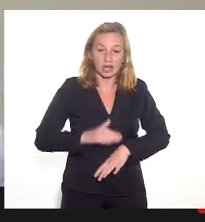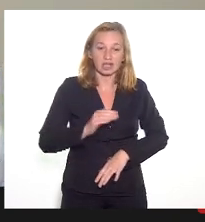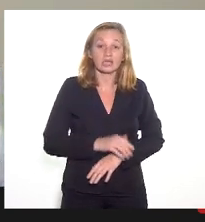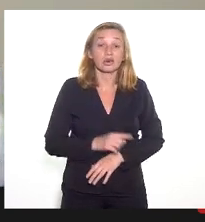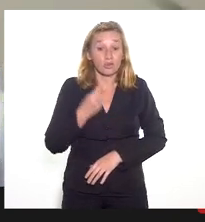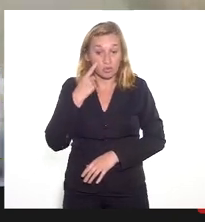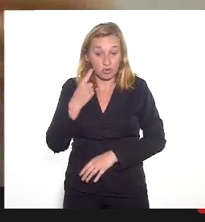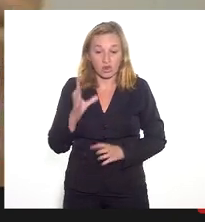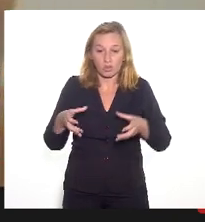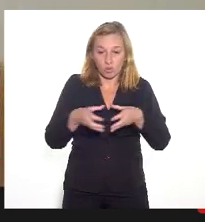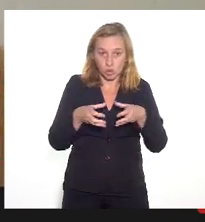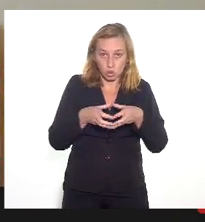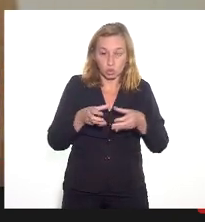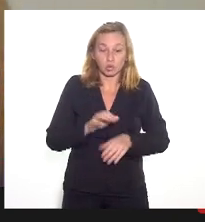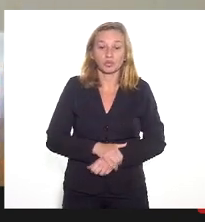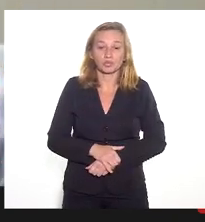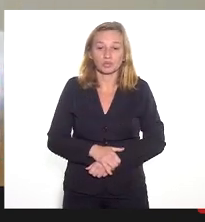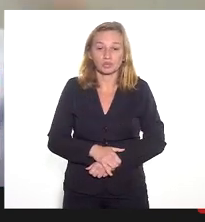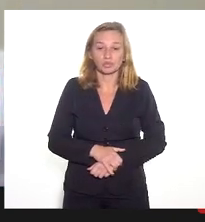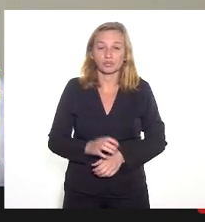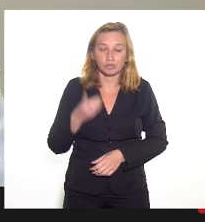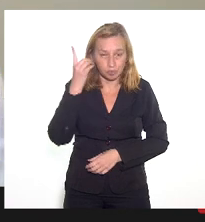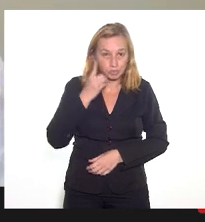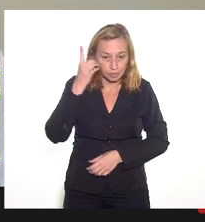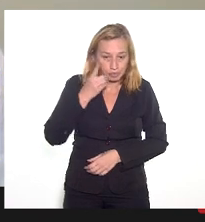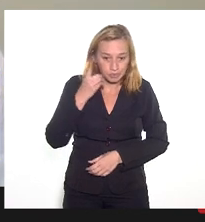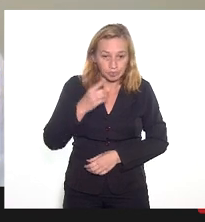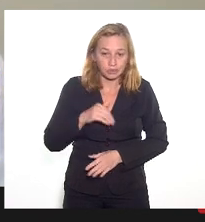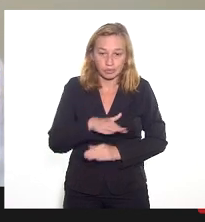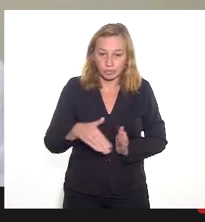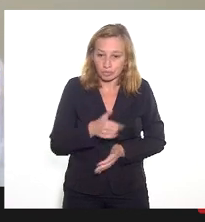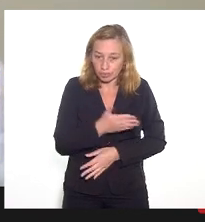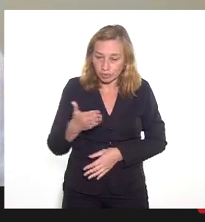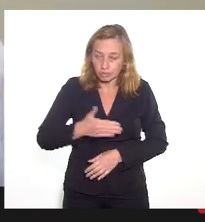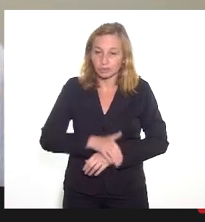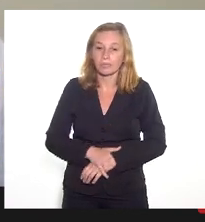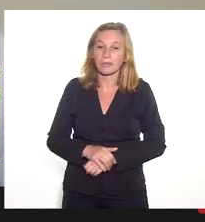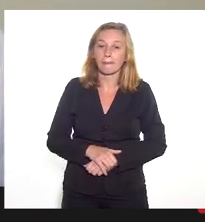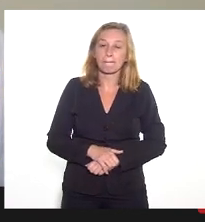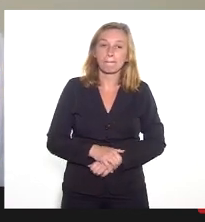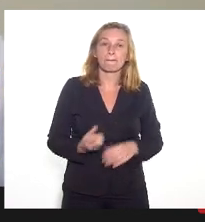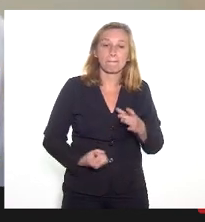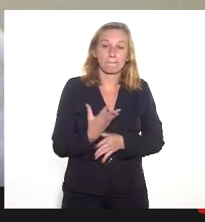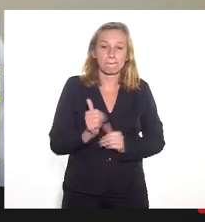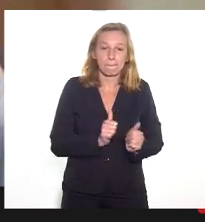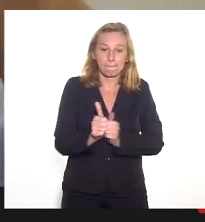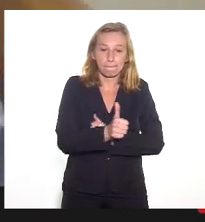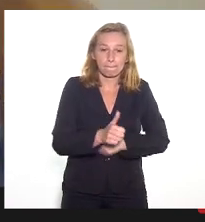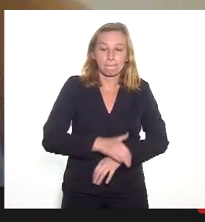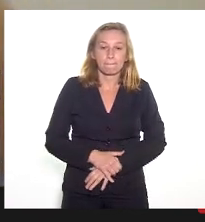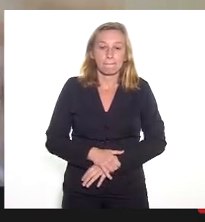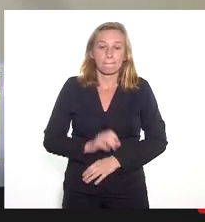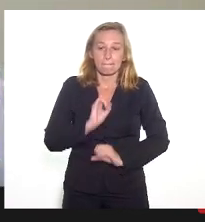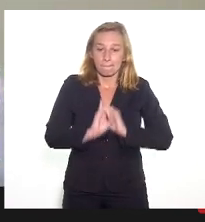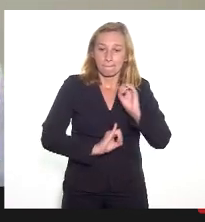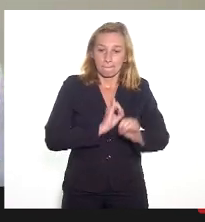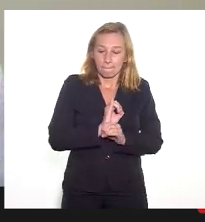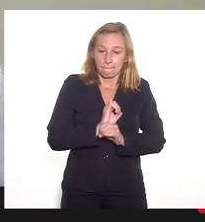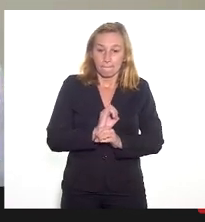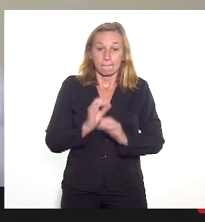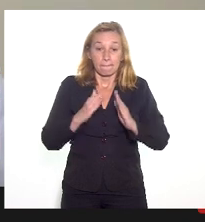decidir em conjunto, os parlamentares e os coletivos da sociedade civil que constroem a frente. A questão da internet banda larga